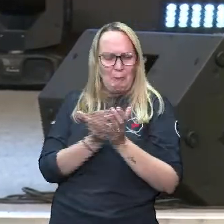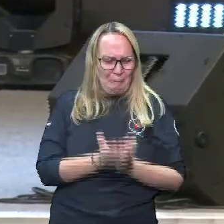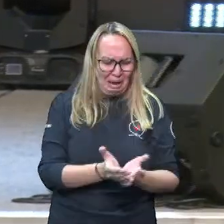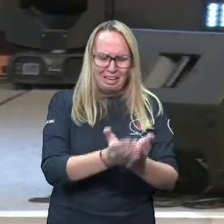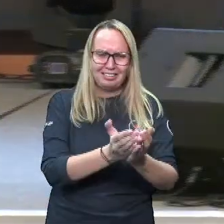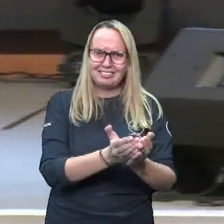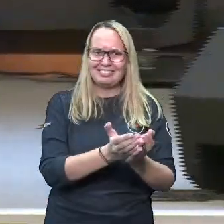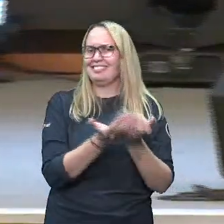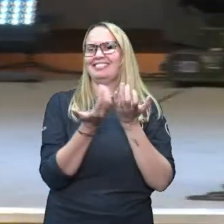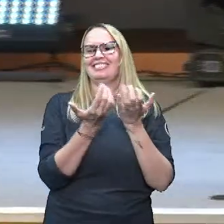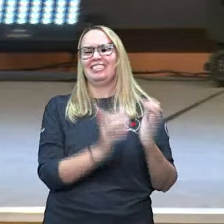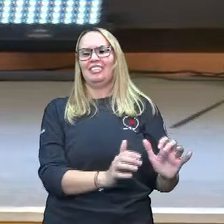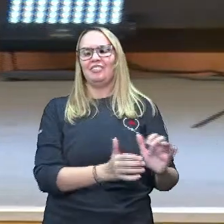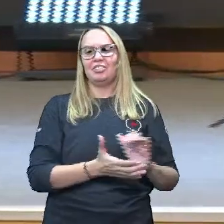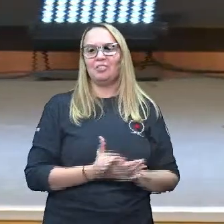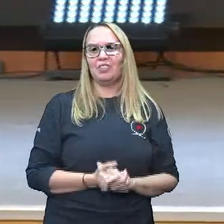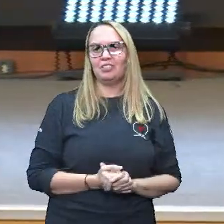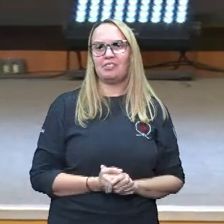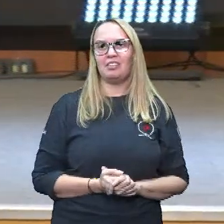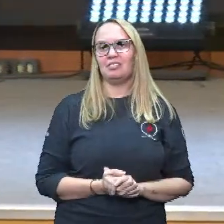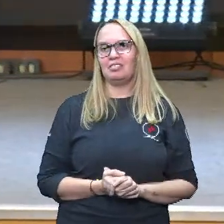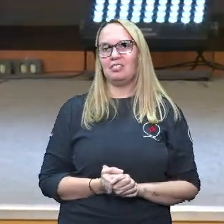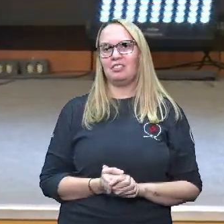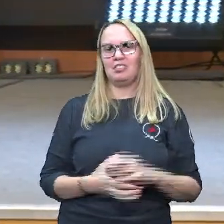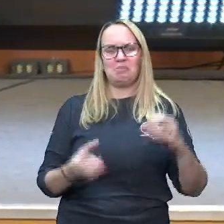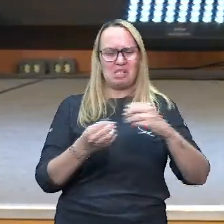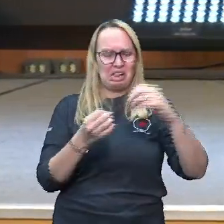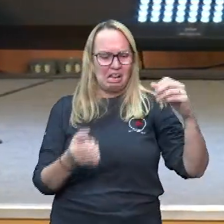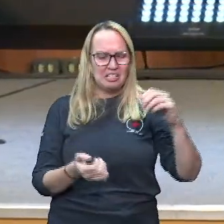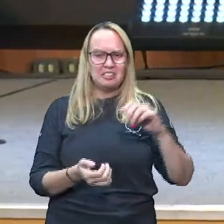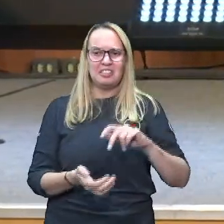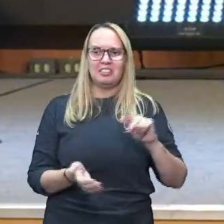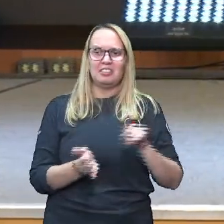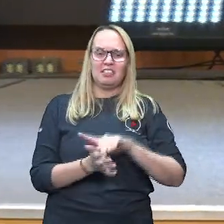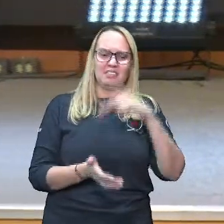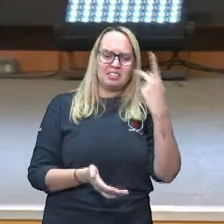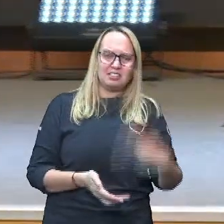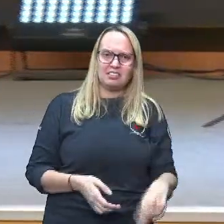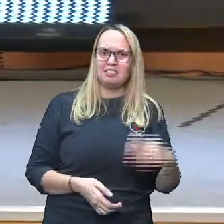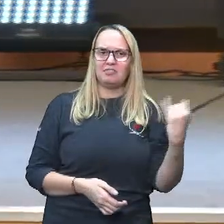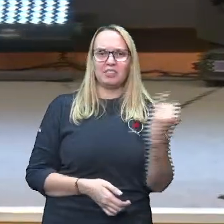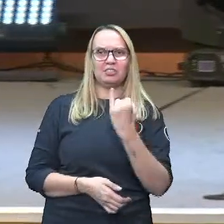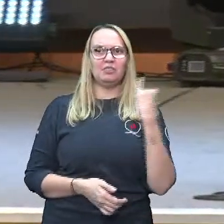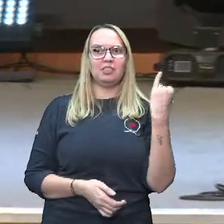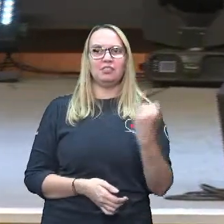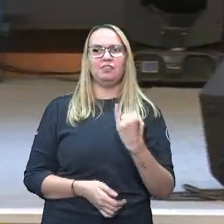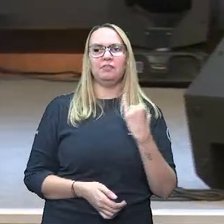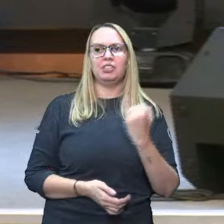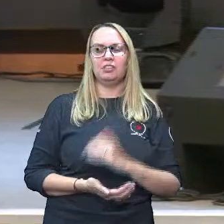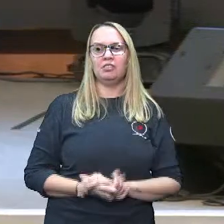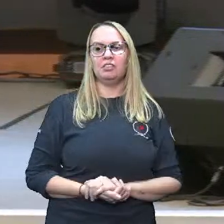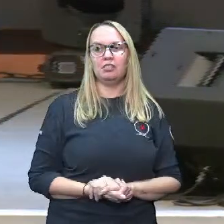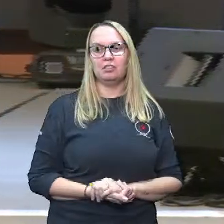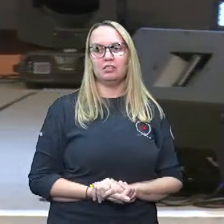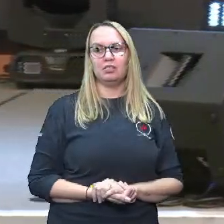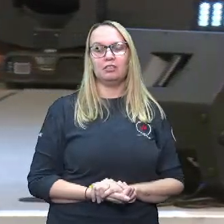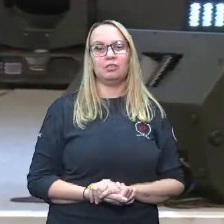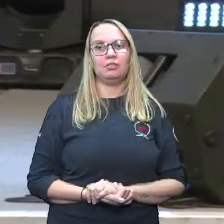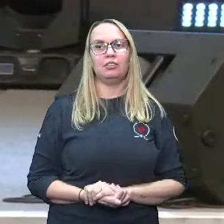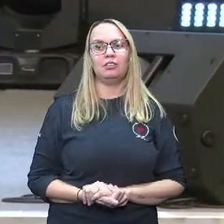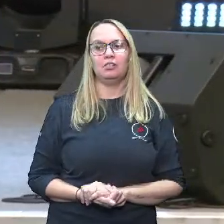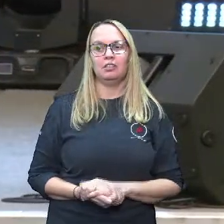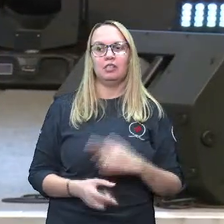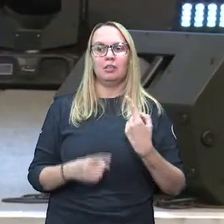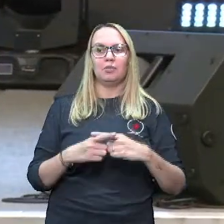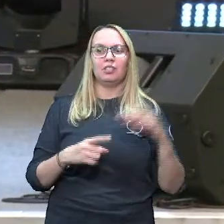importa, milagres da terra não importam, as coisas que eu conquistei, o que eu estou tentando não importam, mas porque aquele